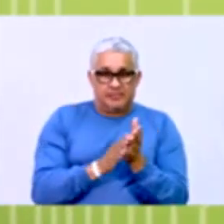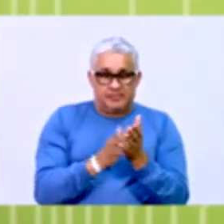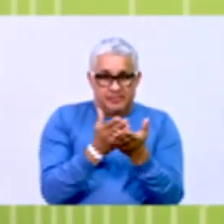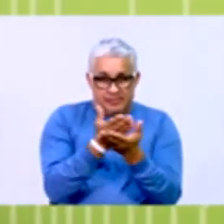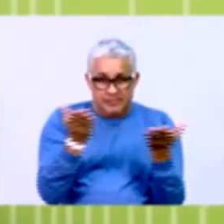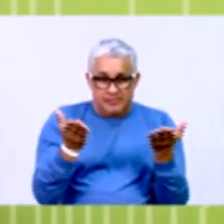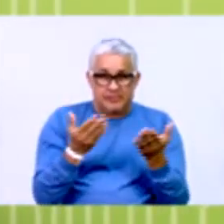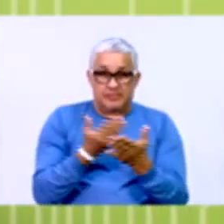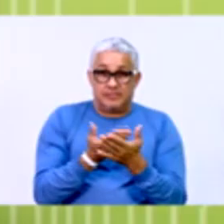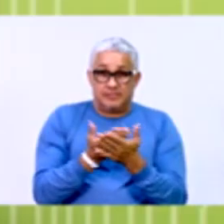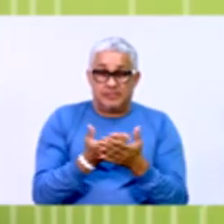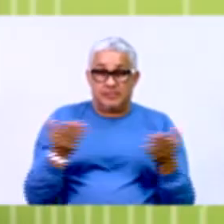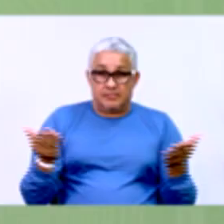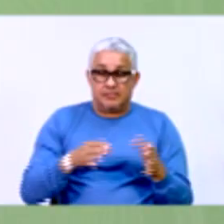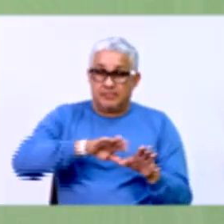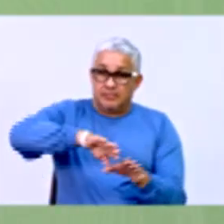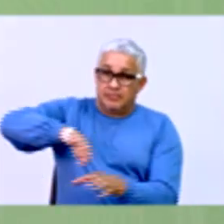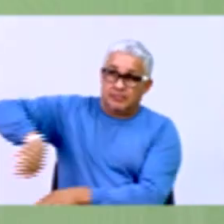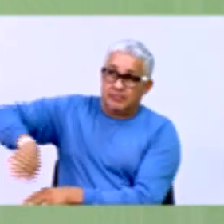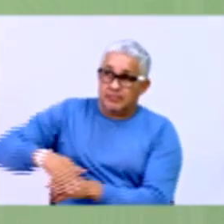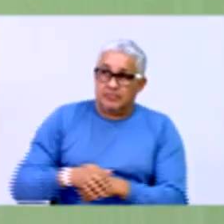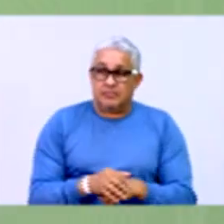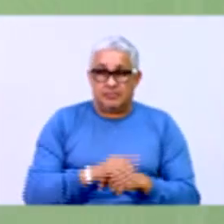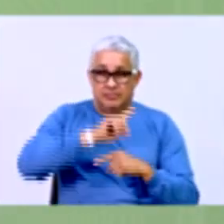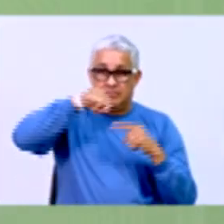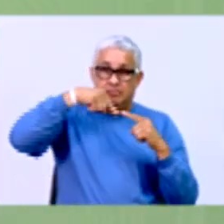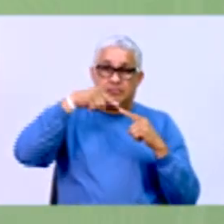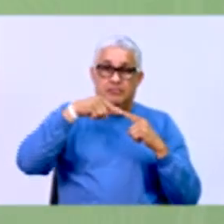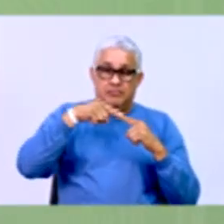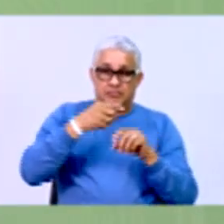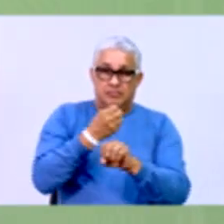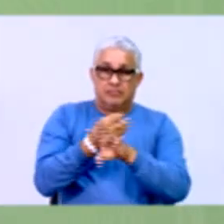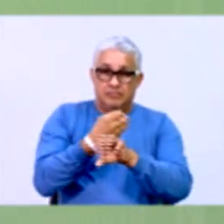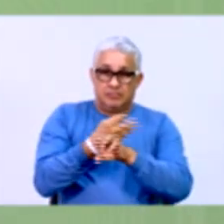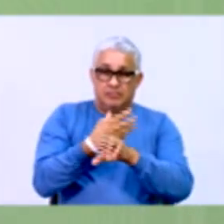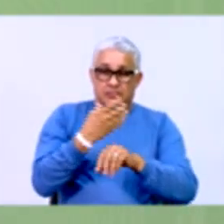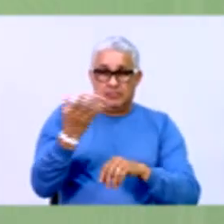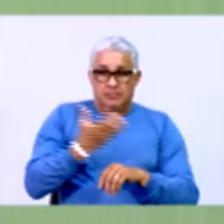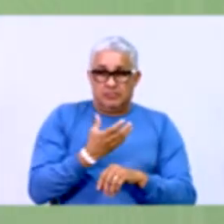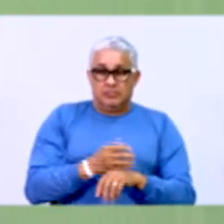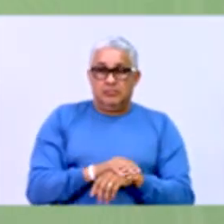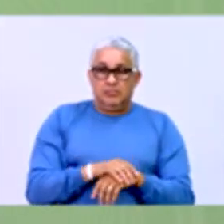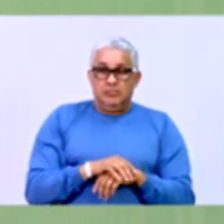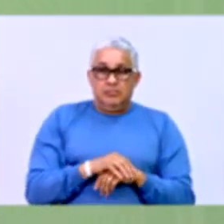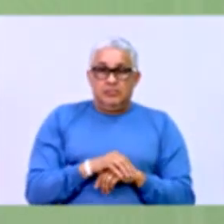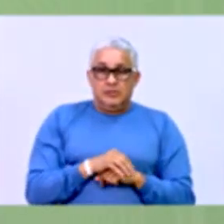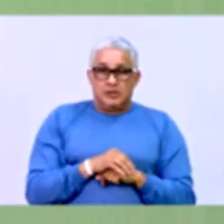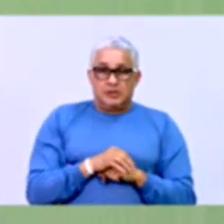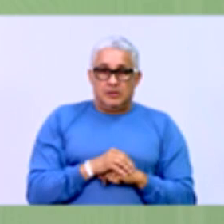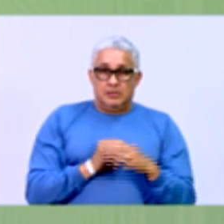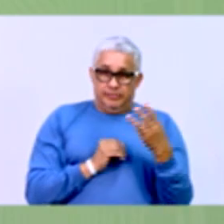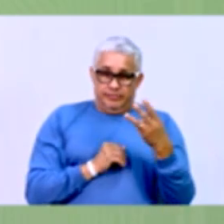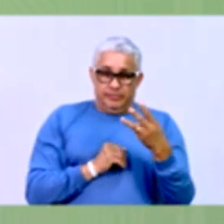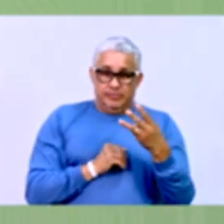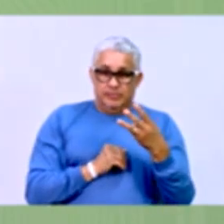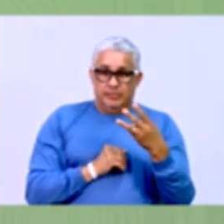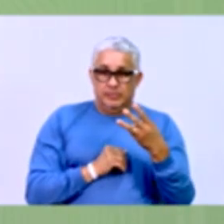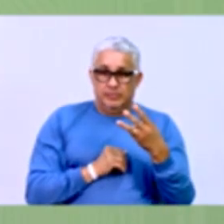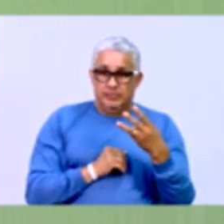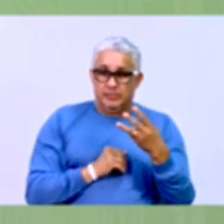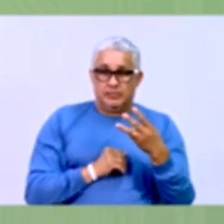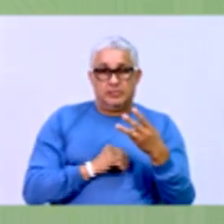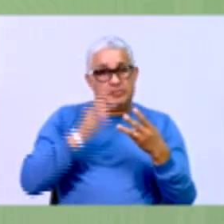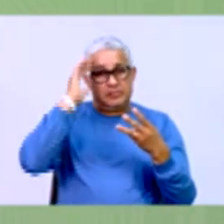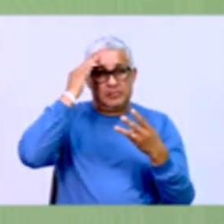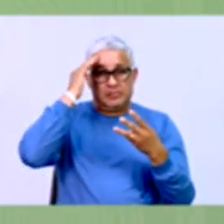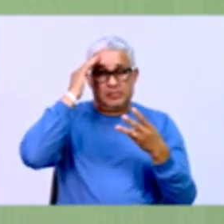Mas vamos à aula de hoje. Os objetivos da teleaula de hoje são basicamente três objetivos.